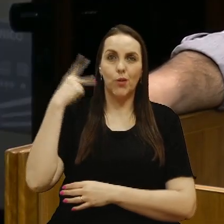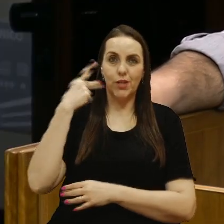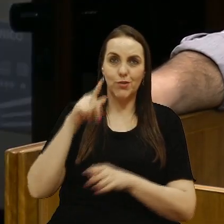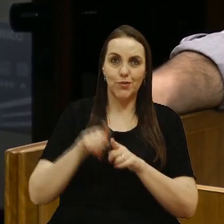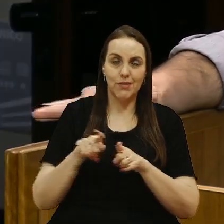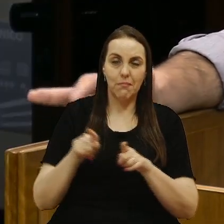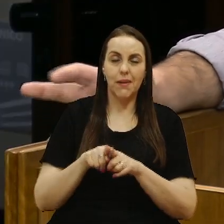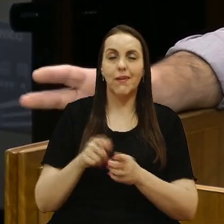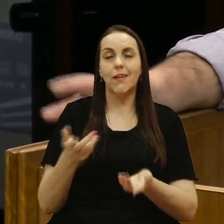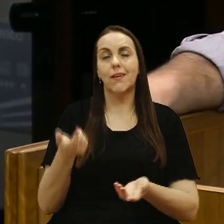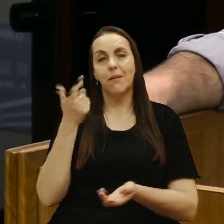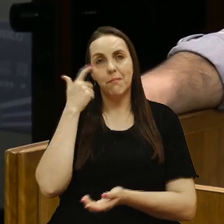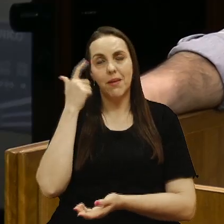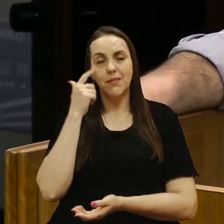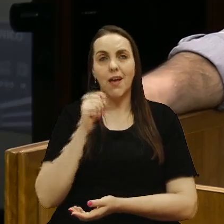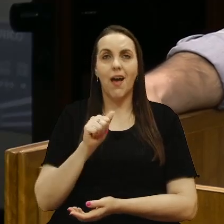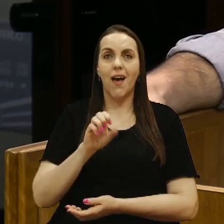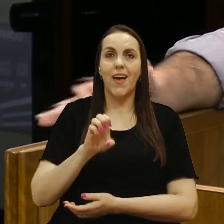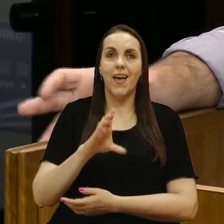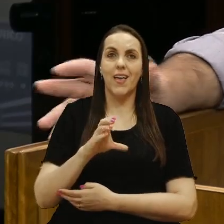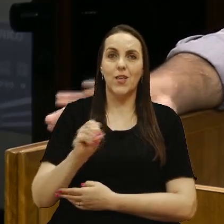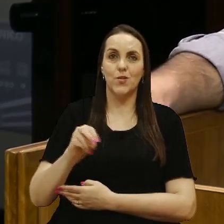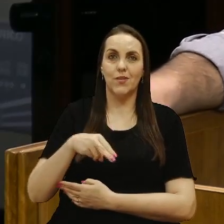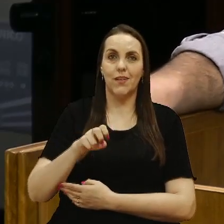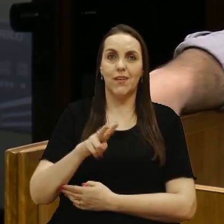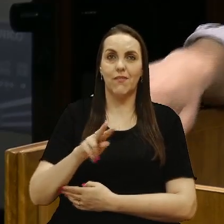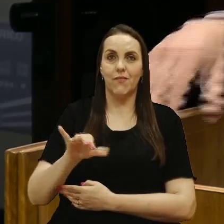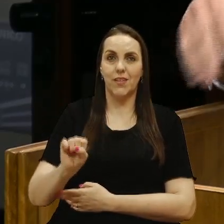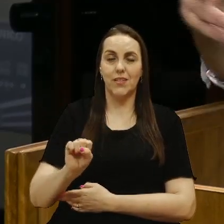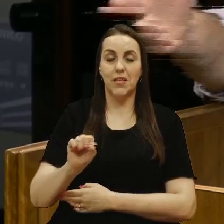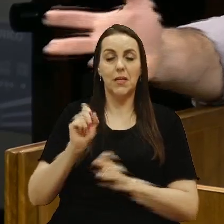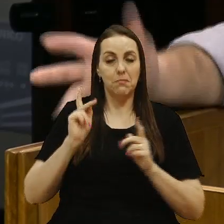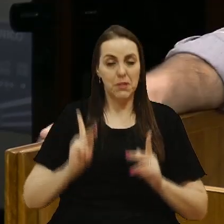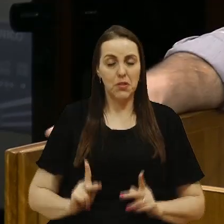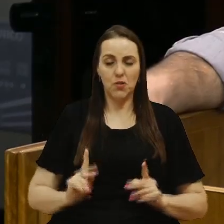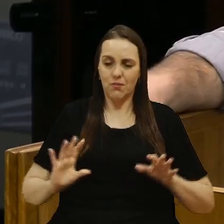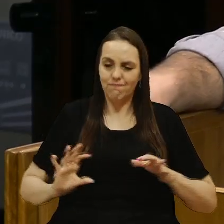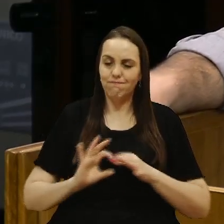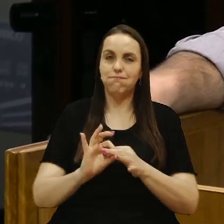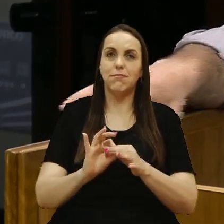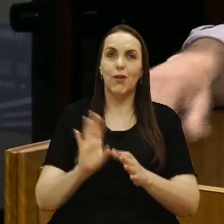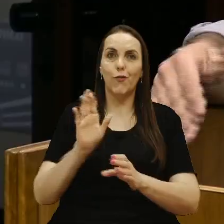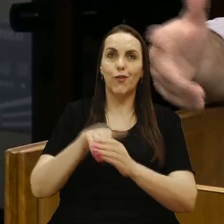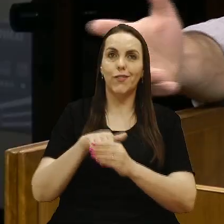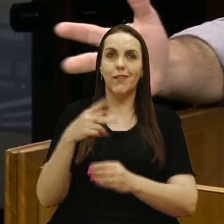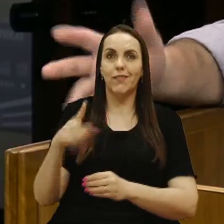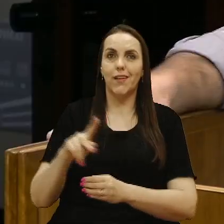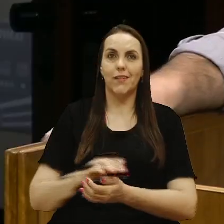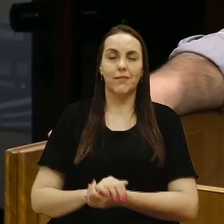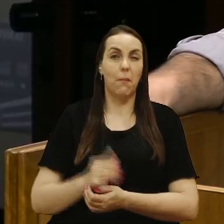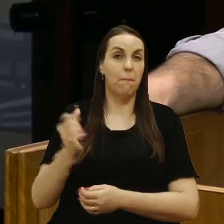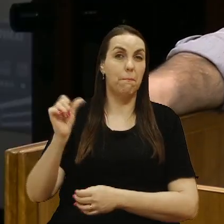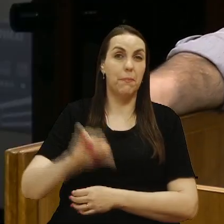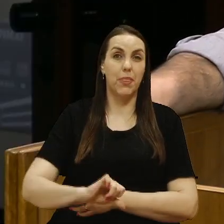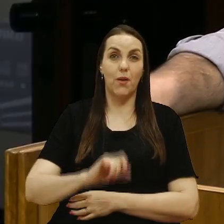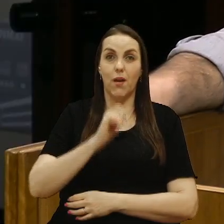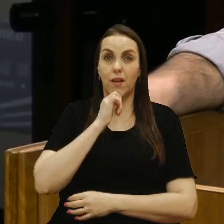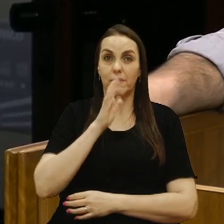que também, Aécio Neves. Eu lembro quando as pessoas se uniam para votar no Aécio Neves. Aécio Neves era muito pior,